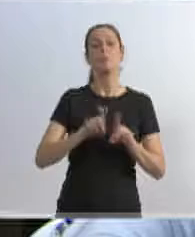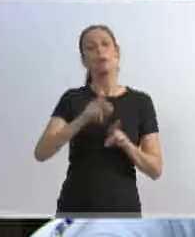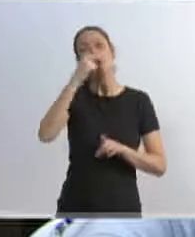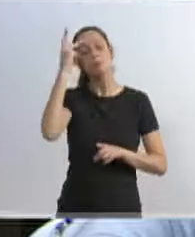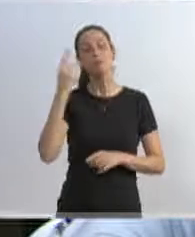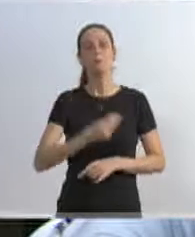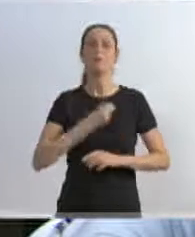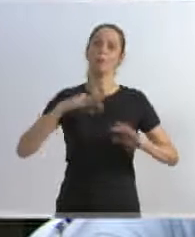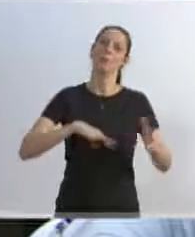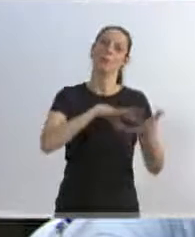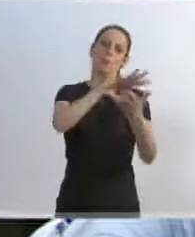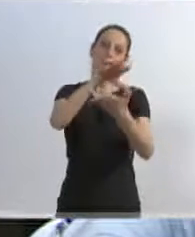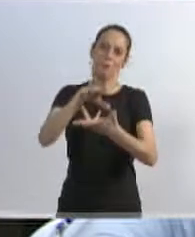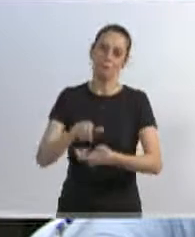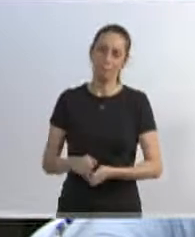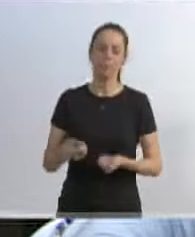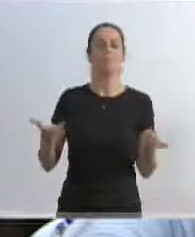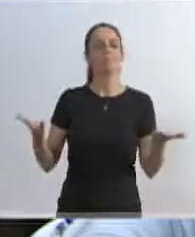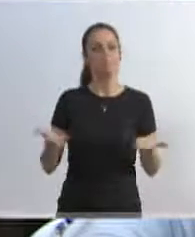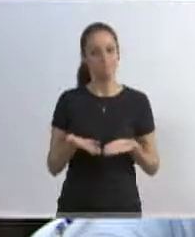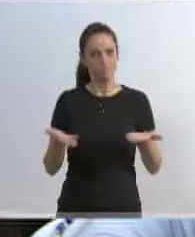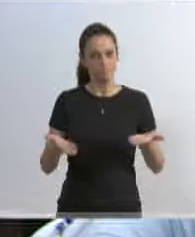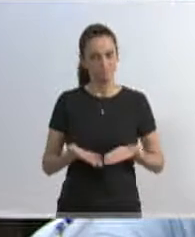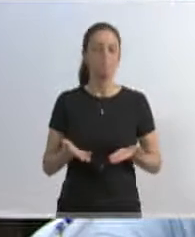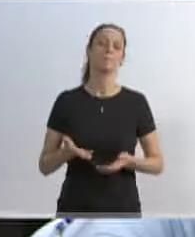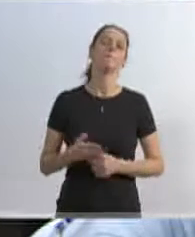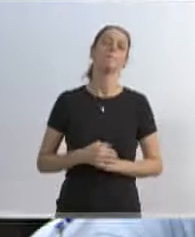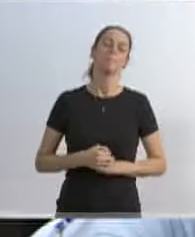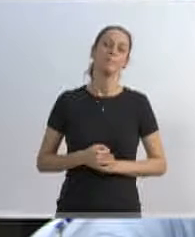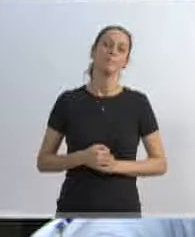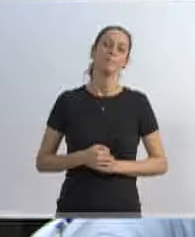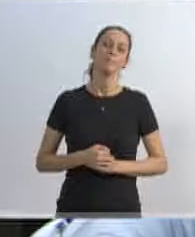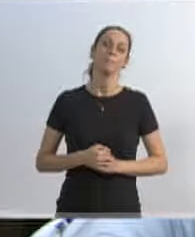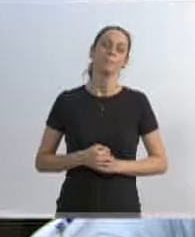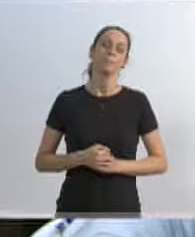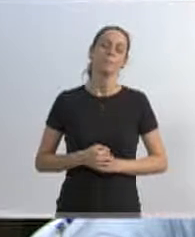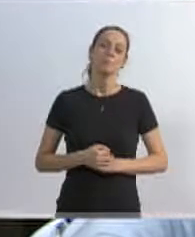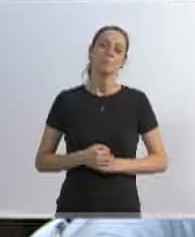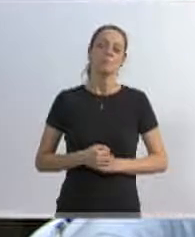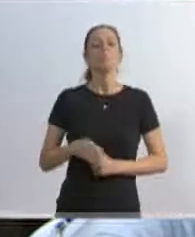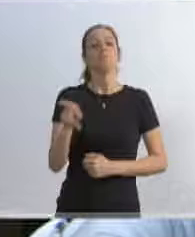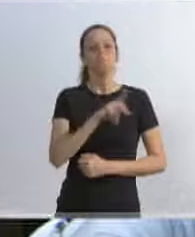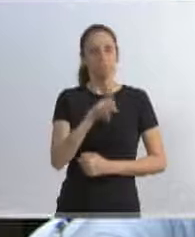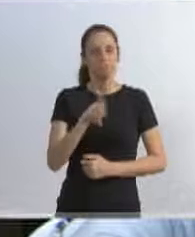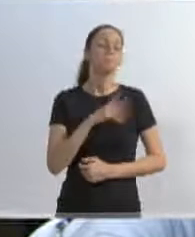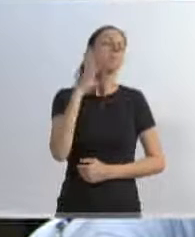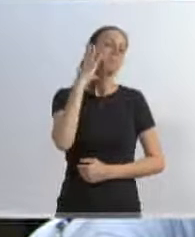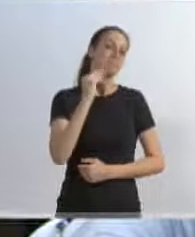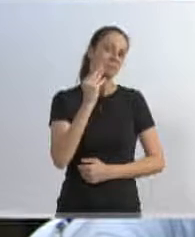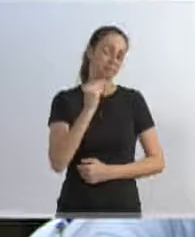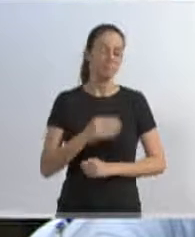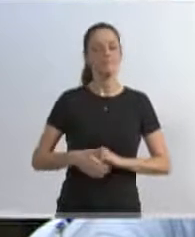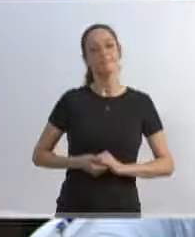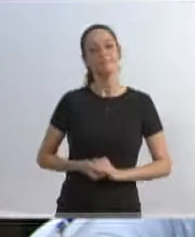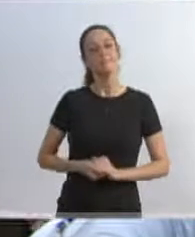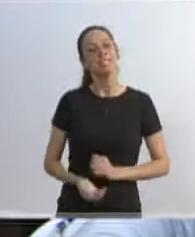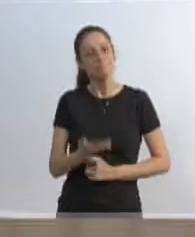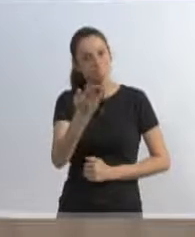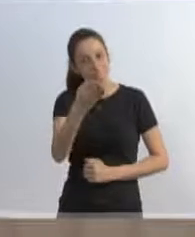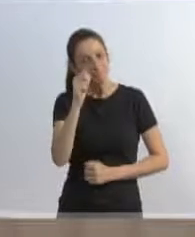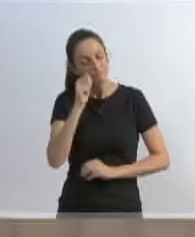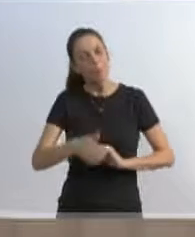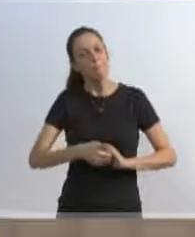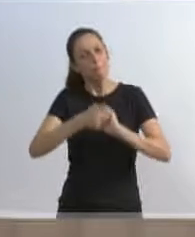excelência com a parte agora concedida pelo orador ouviremos o professor isso quero dar